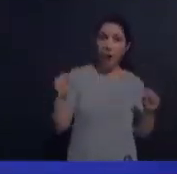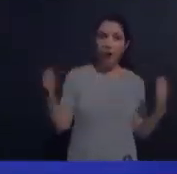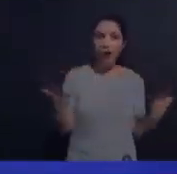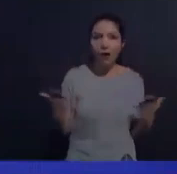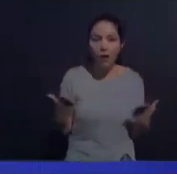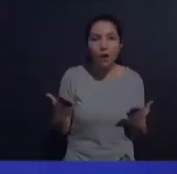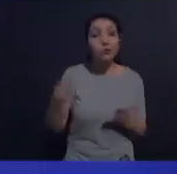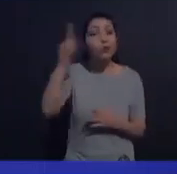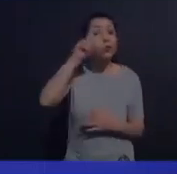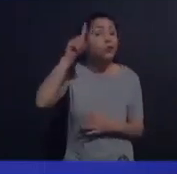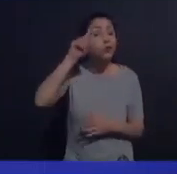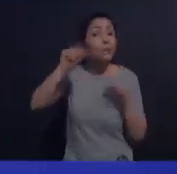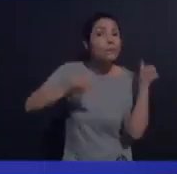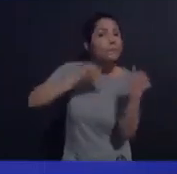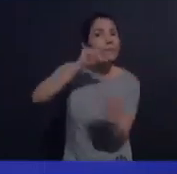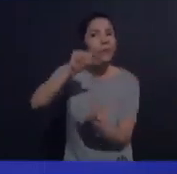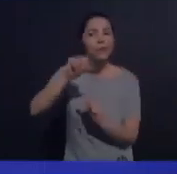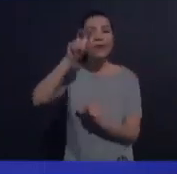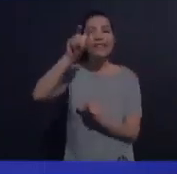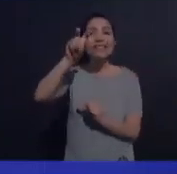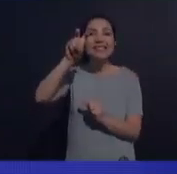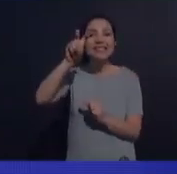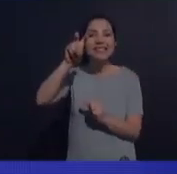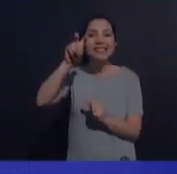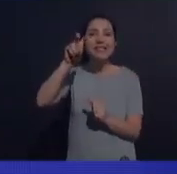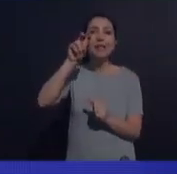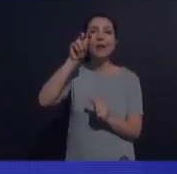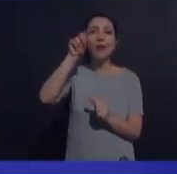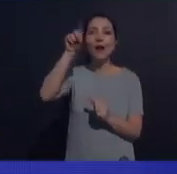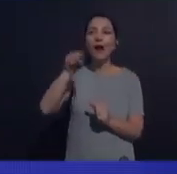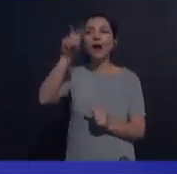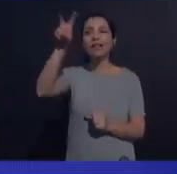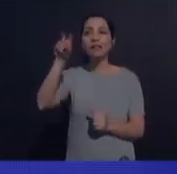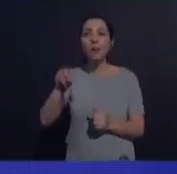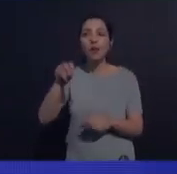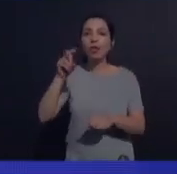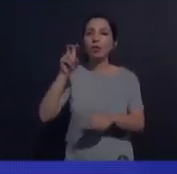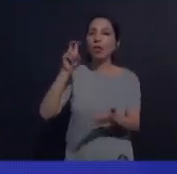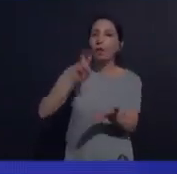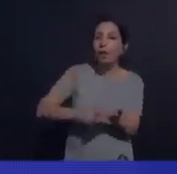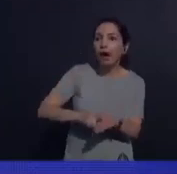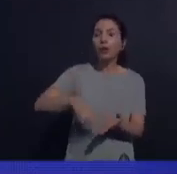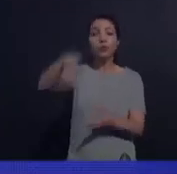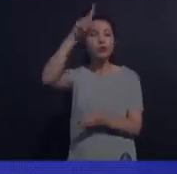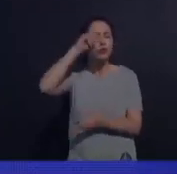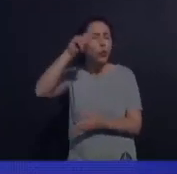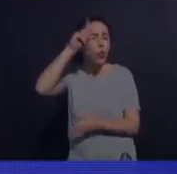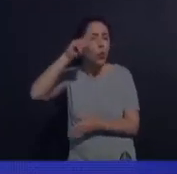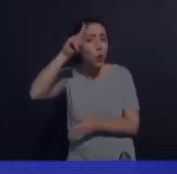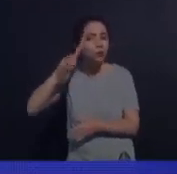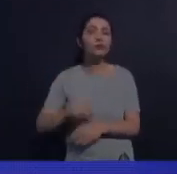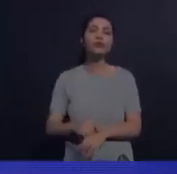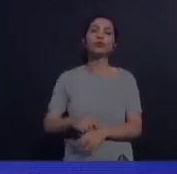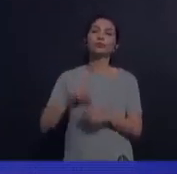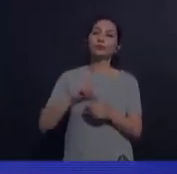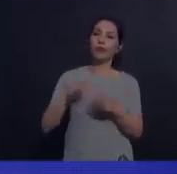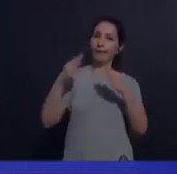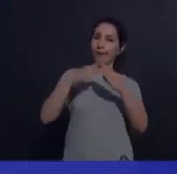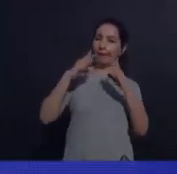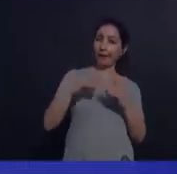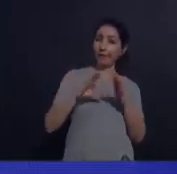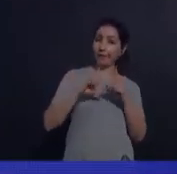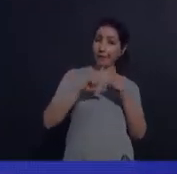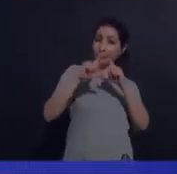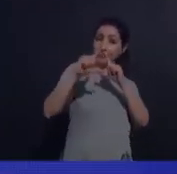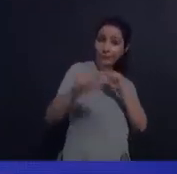todos os dias 5 e 50 da manhã todos os dias porque eu saio de casa eu gosto de